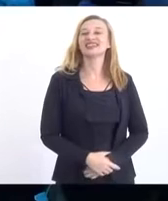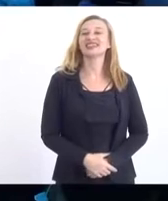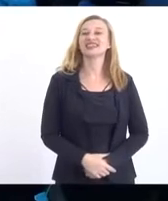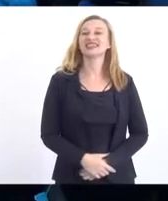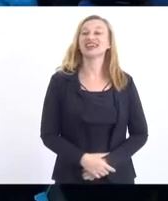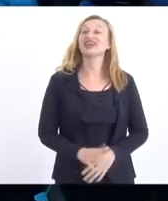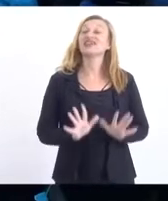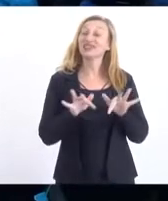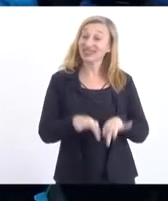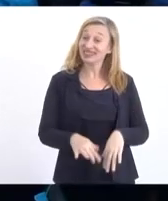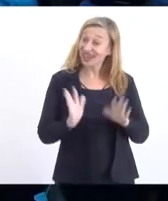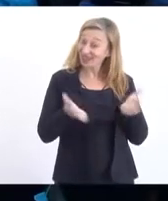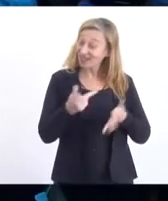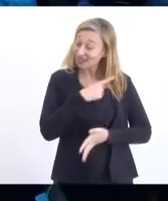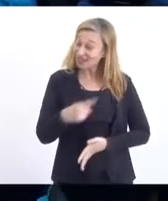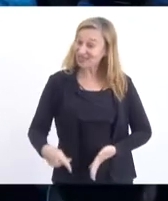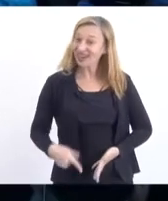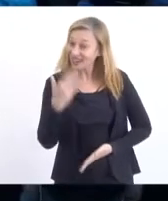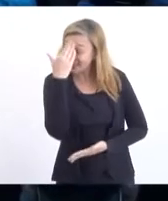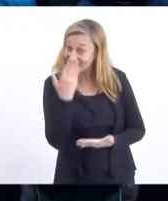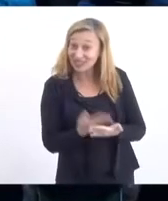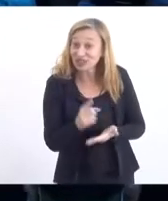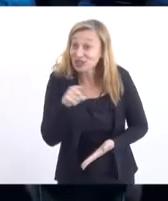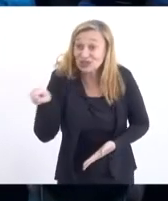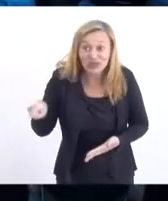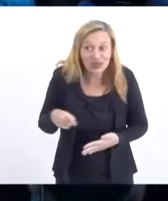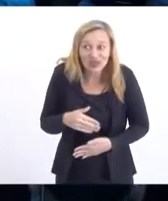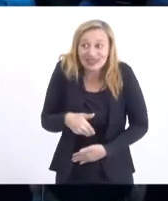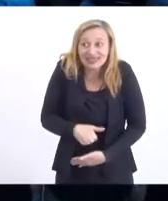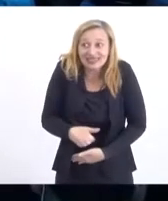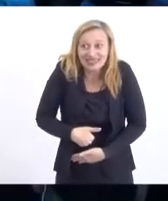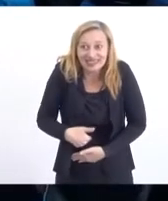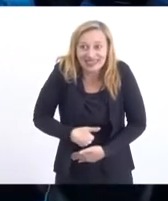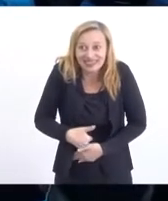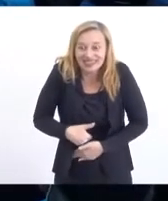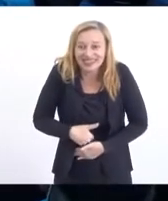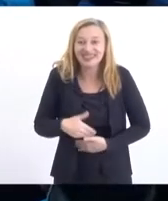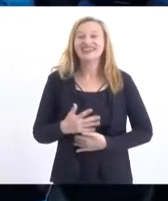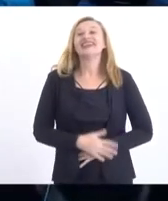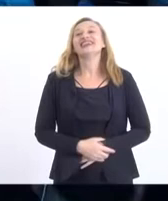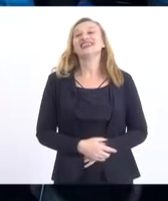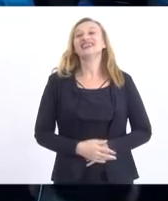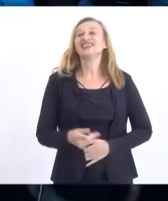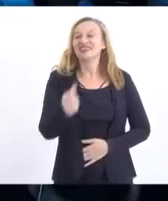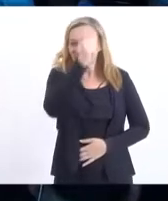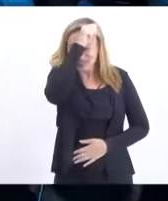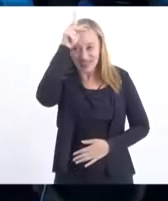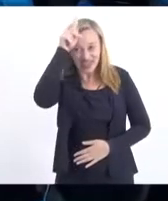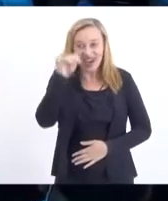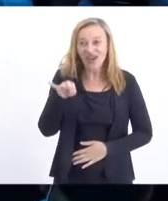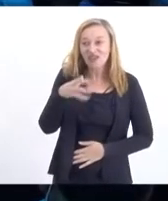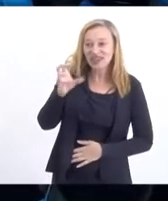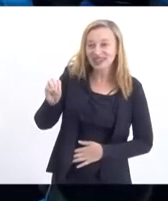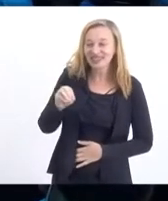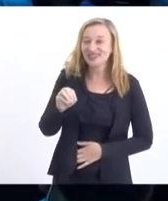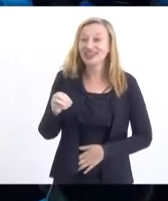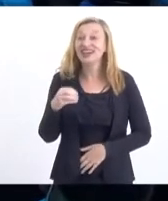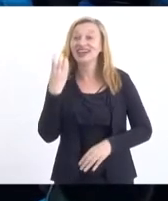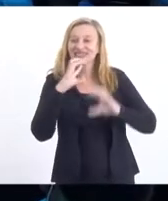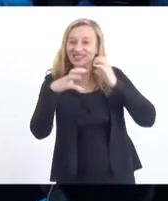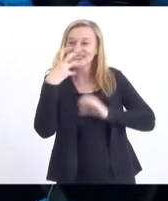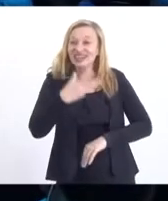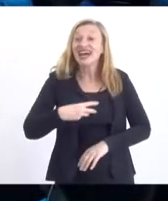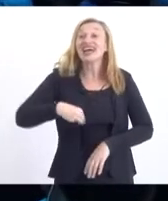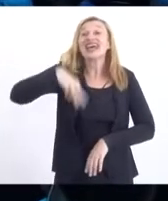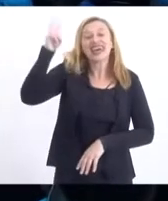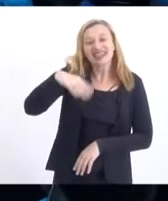Presidente, vou finalizar agora, que eu acredito que todos eles estejam com muita fome. E como o nosso prefeito Alfredão aqui bem cantou, quem sabe